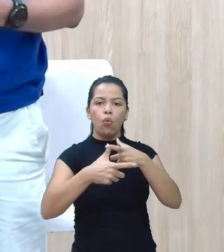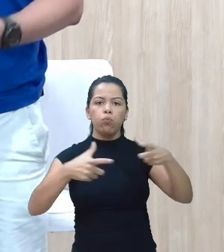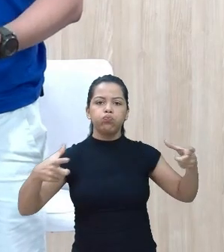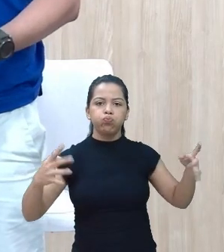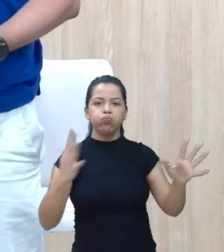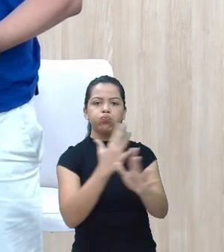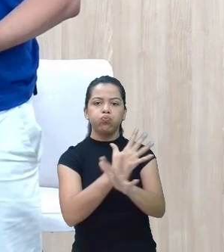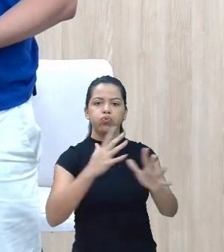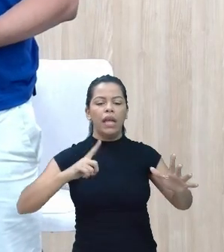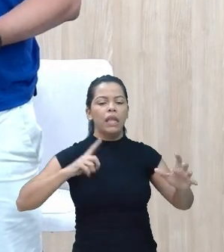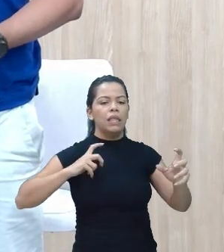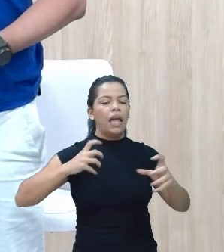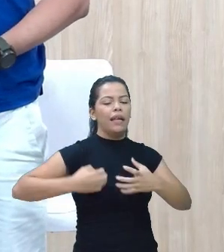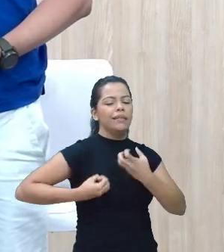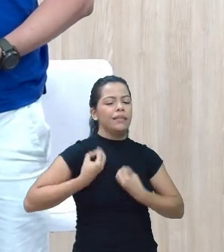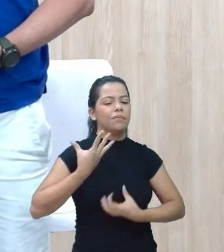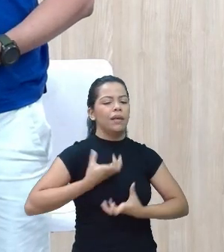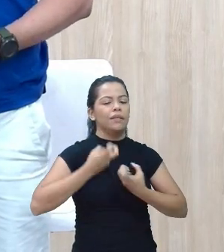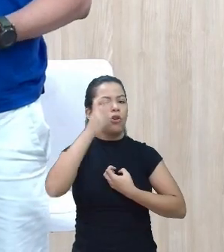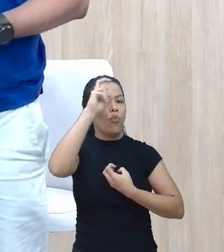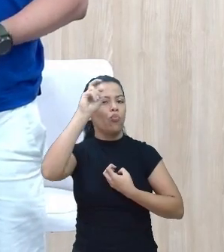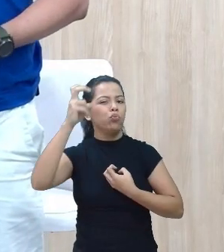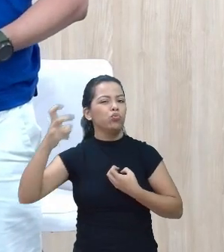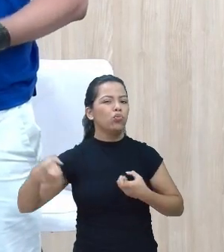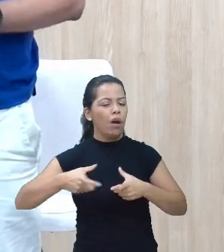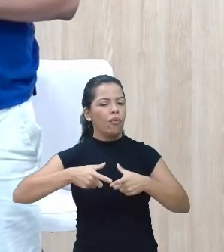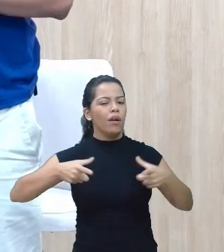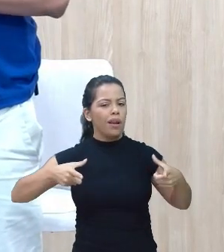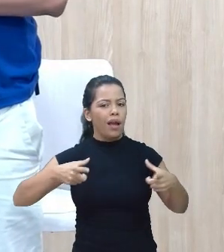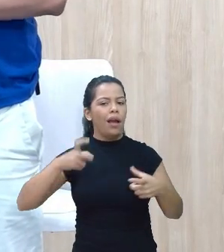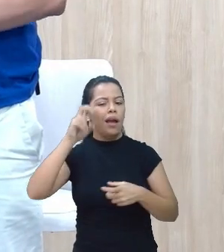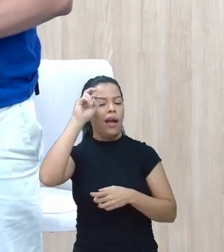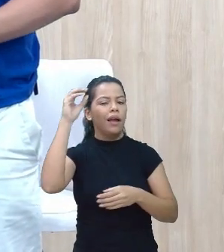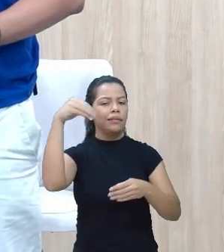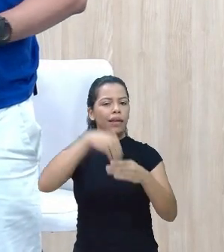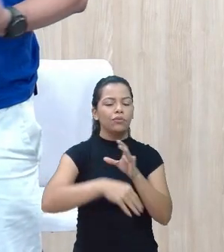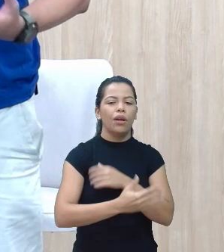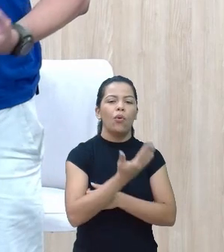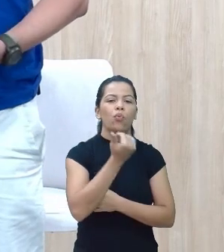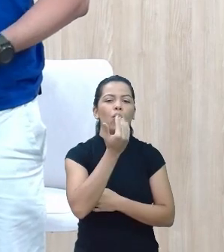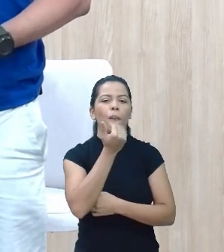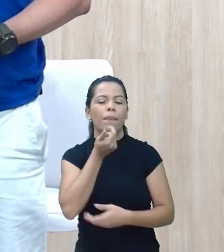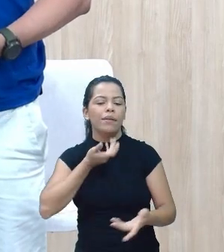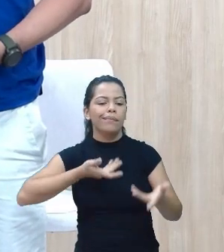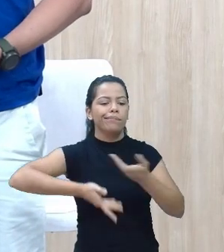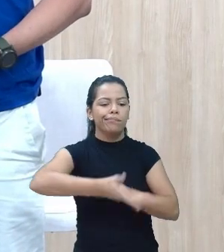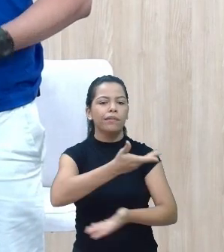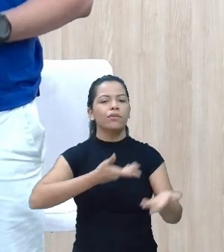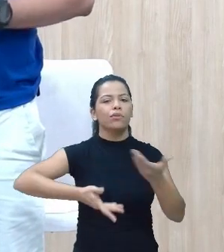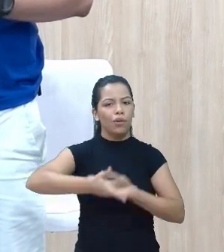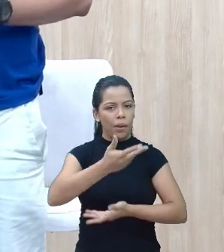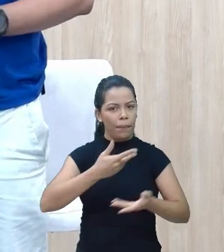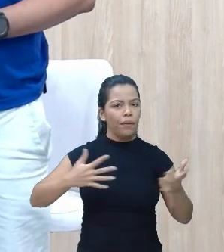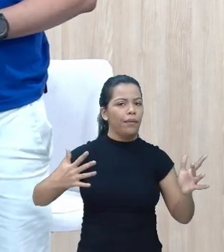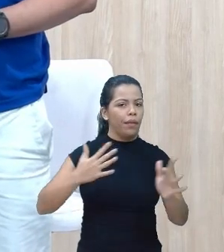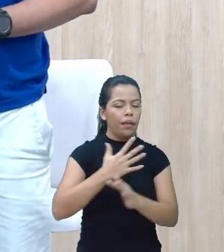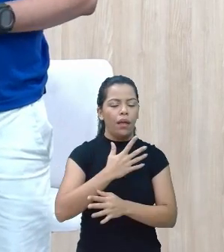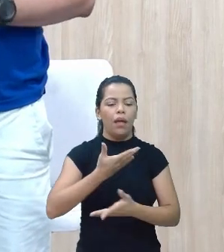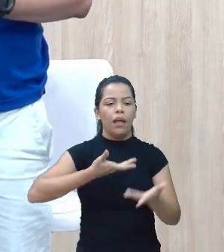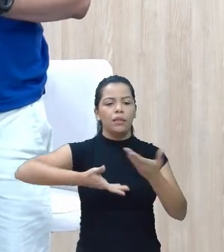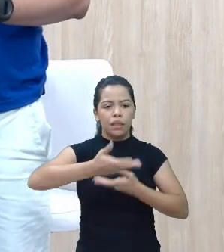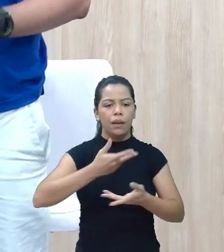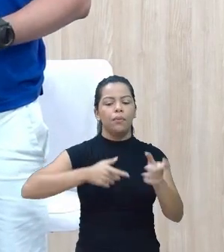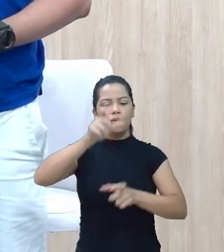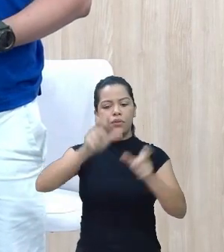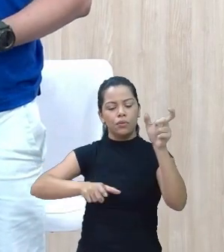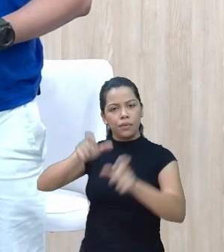cultural grande. Essa expressão cultural se expressa na alimentação, na relação entre as pessoas. E quando você estuda um